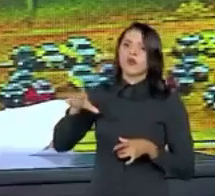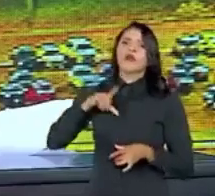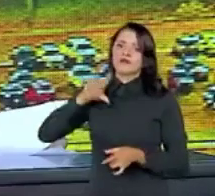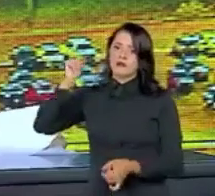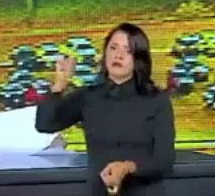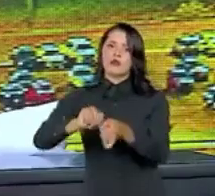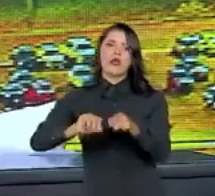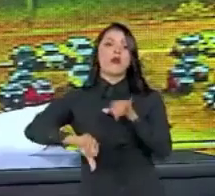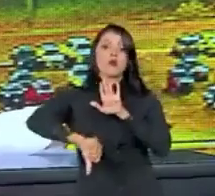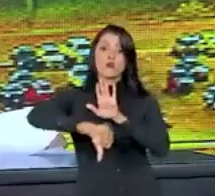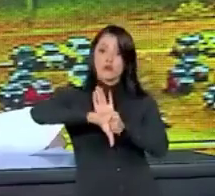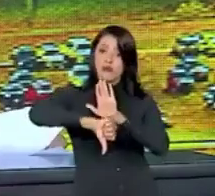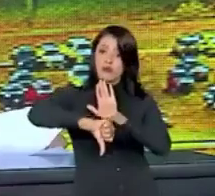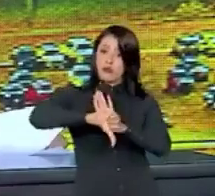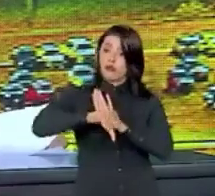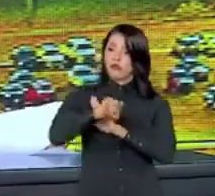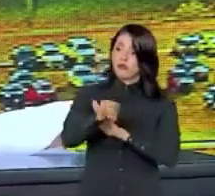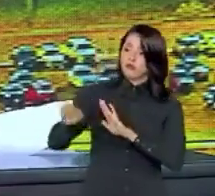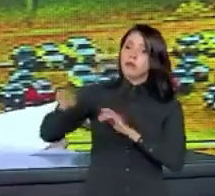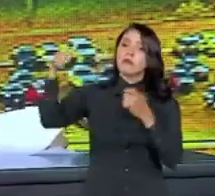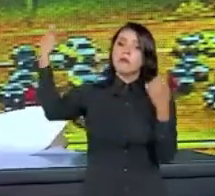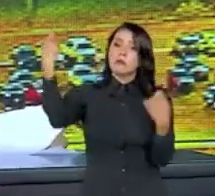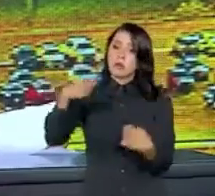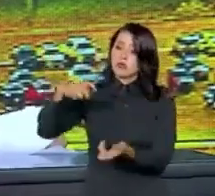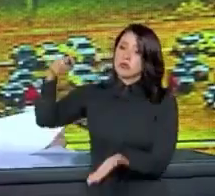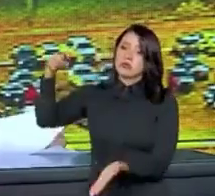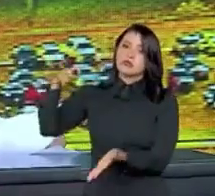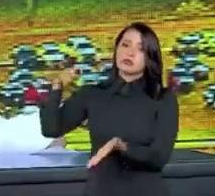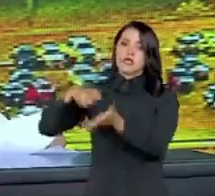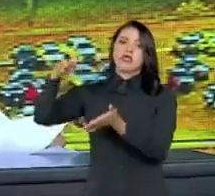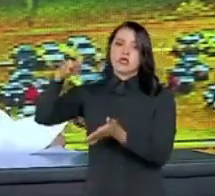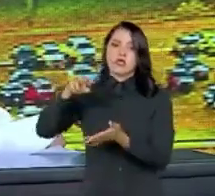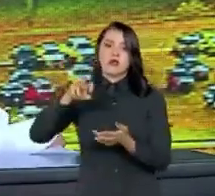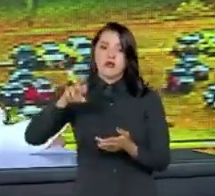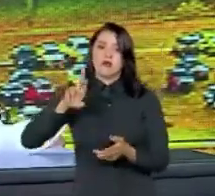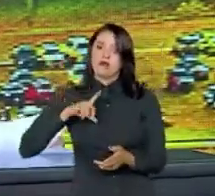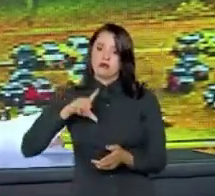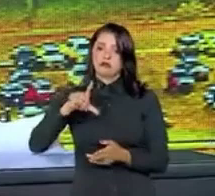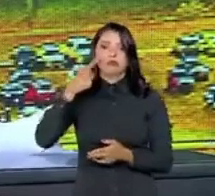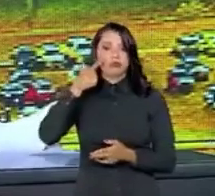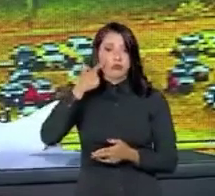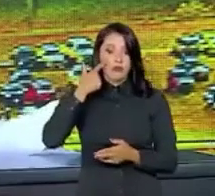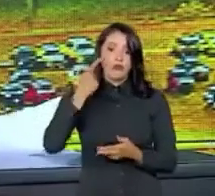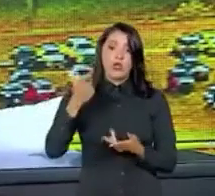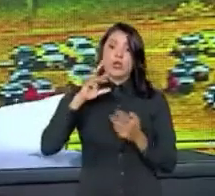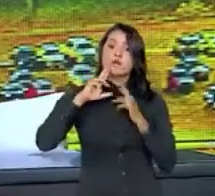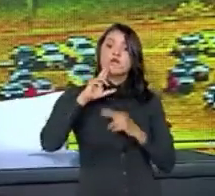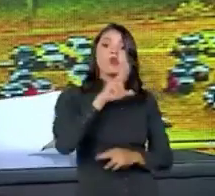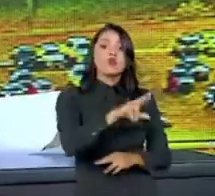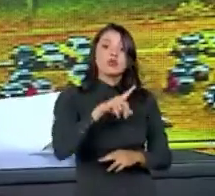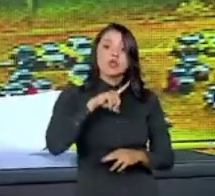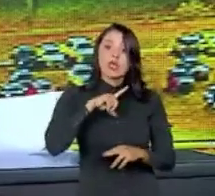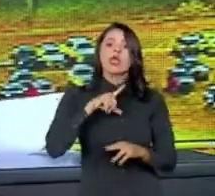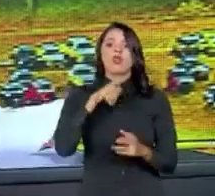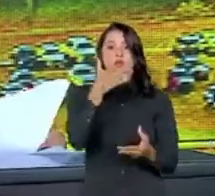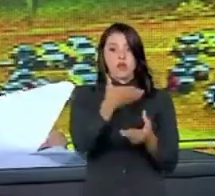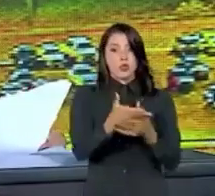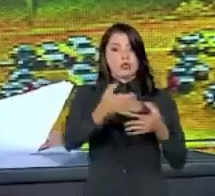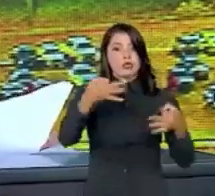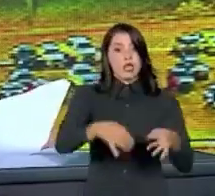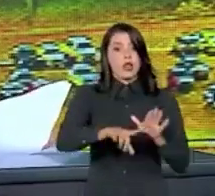crime e precisam responder pelos seus atos, respeitando, claro, o devido processo